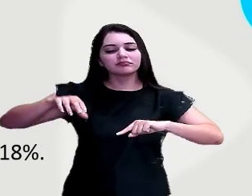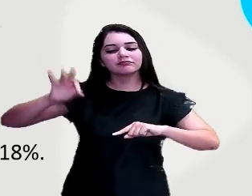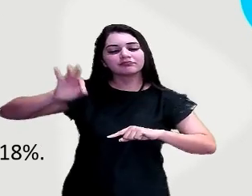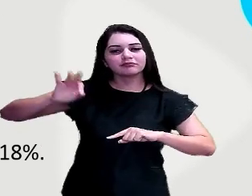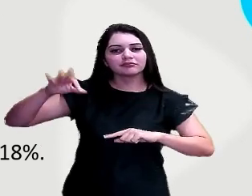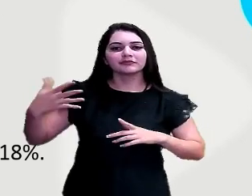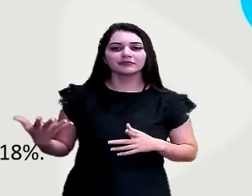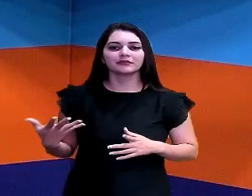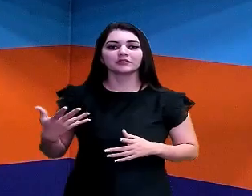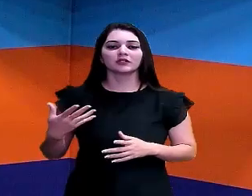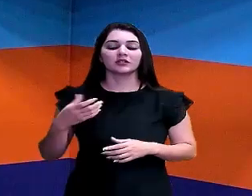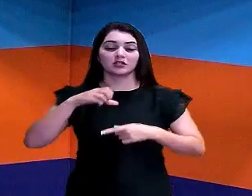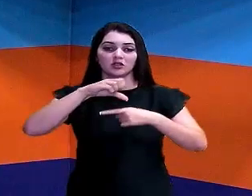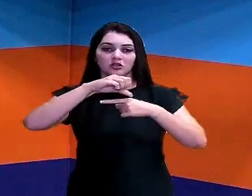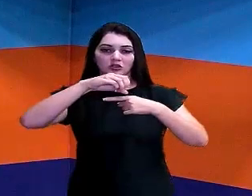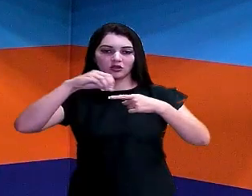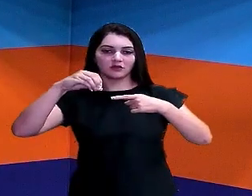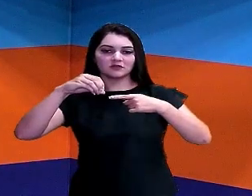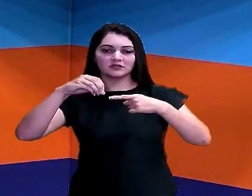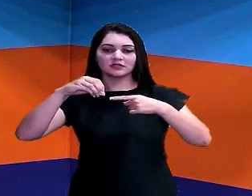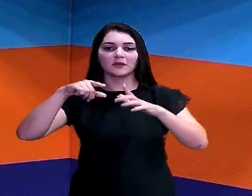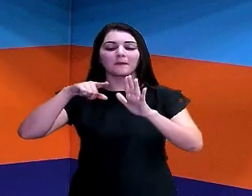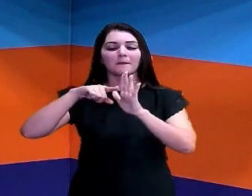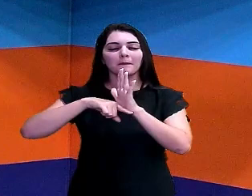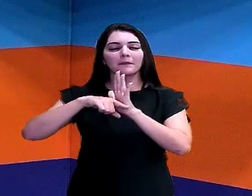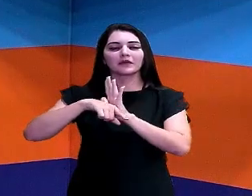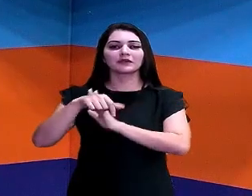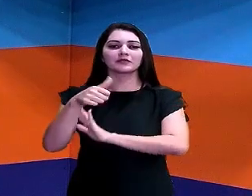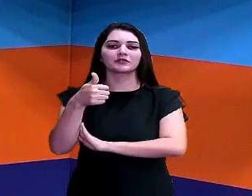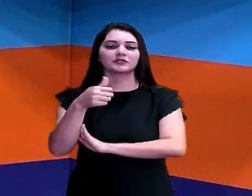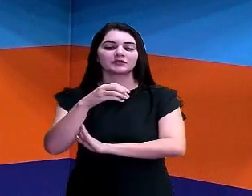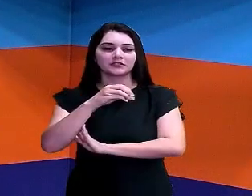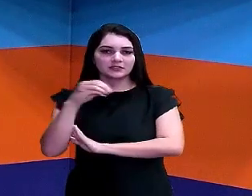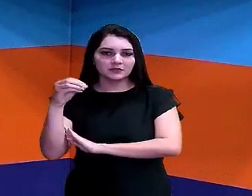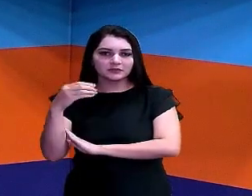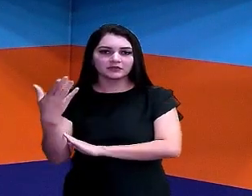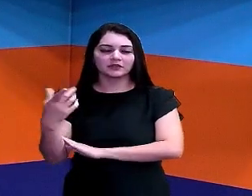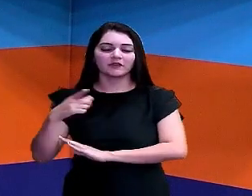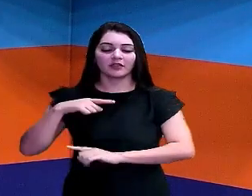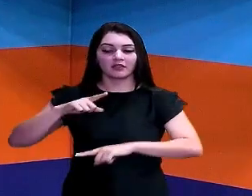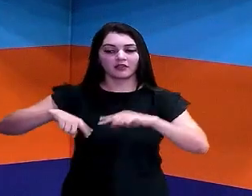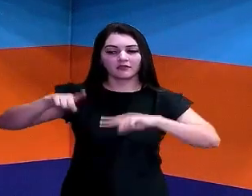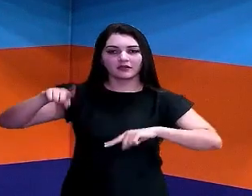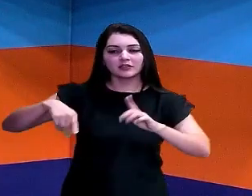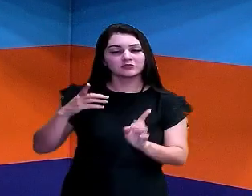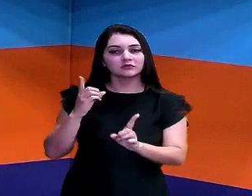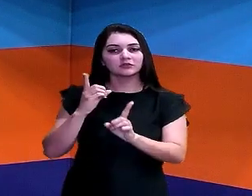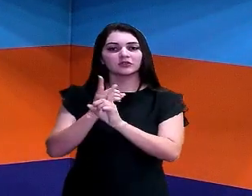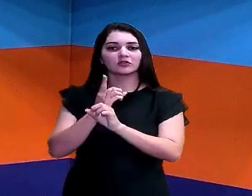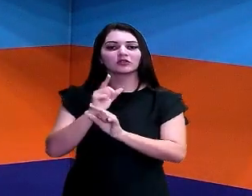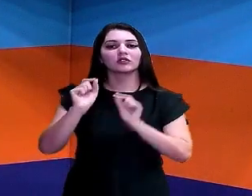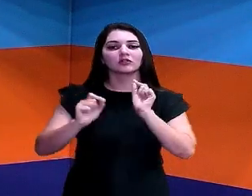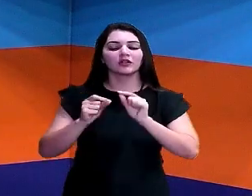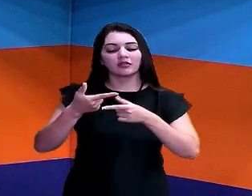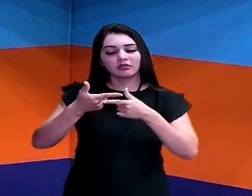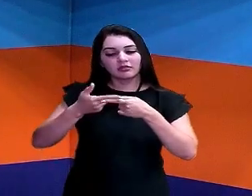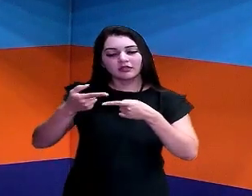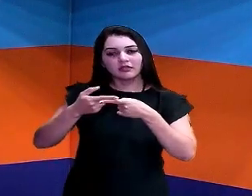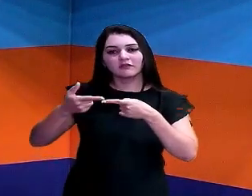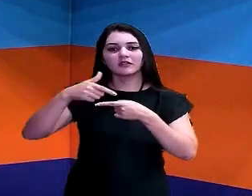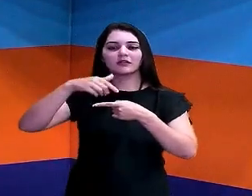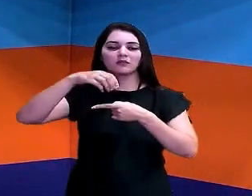veja que se 900 é meu 100%, o que é que eu vou fazer? A variação que eu encontrei, vou dividir por 900, que vai